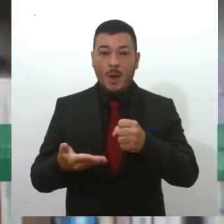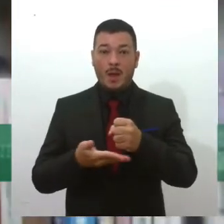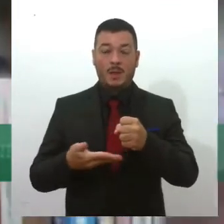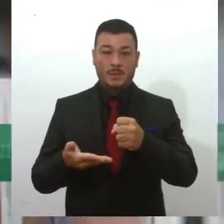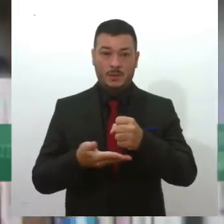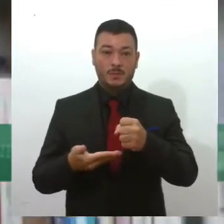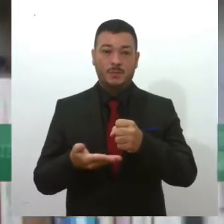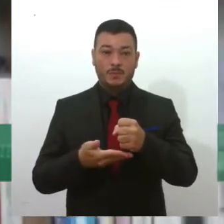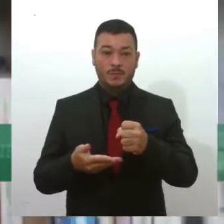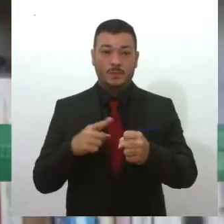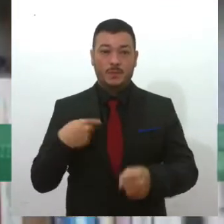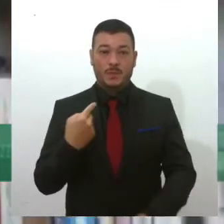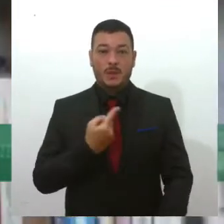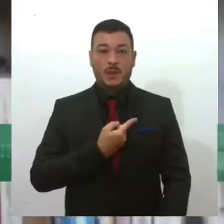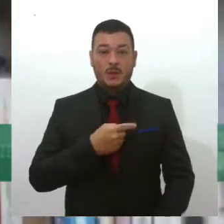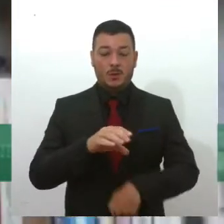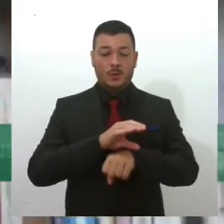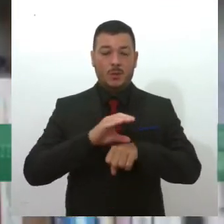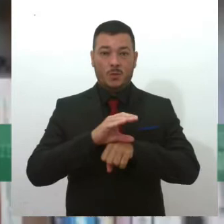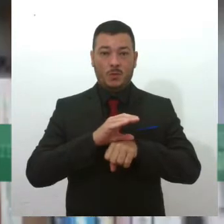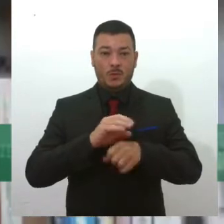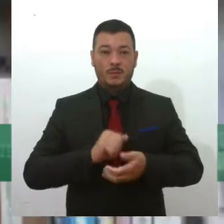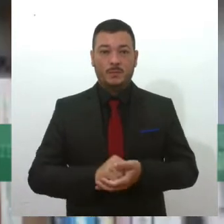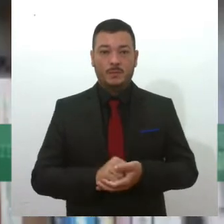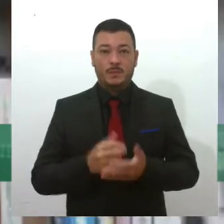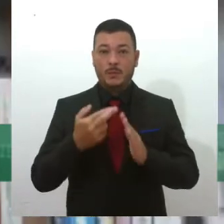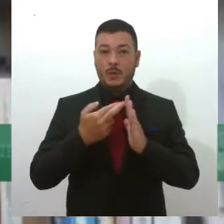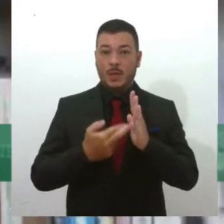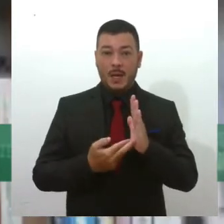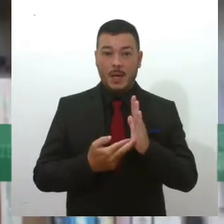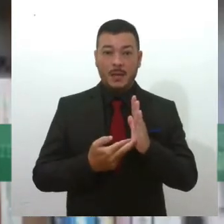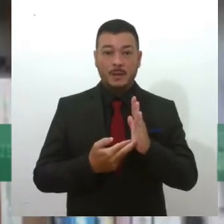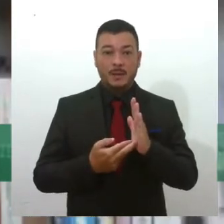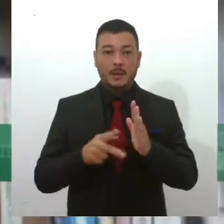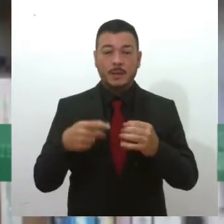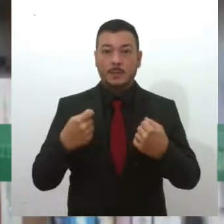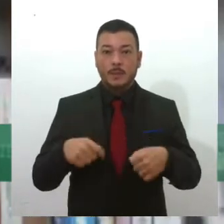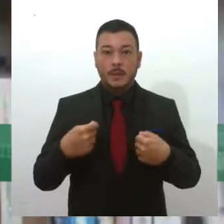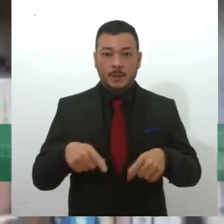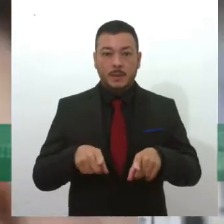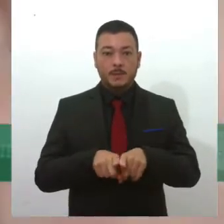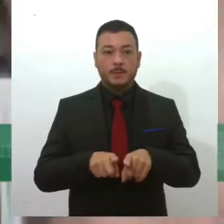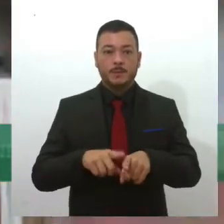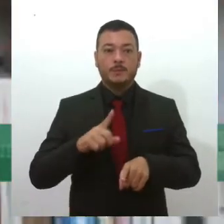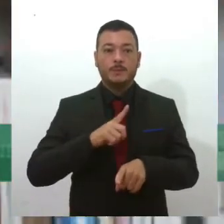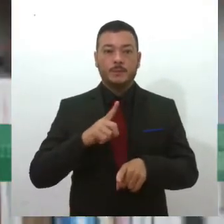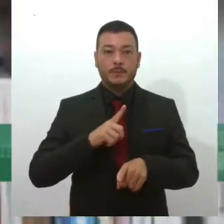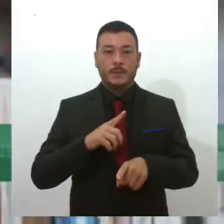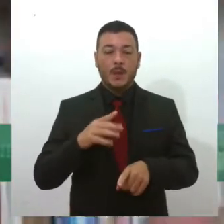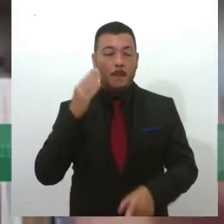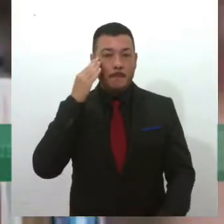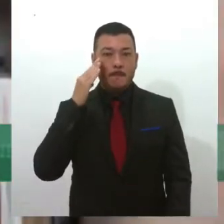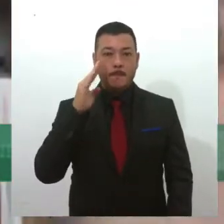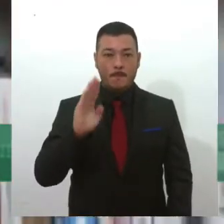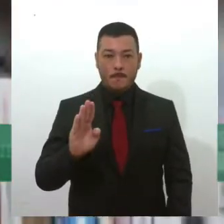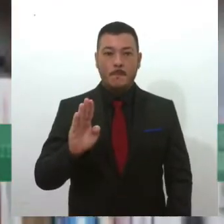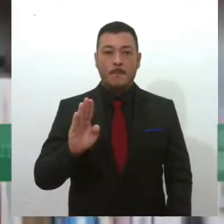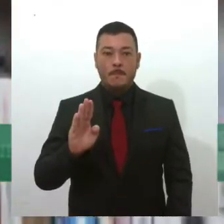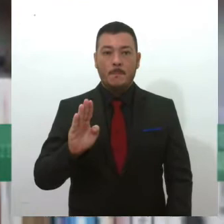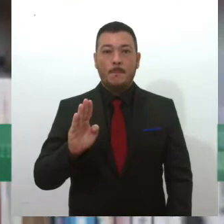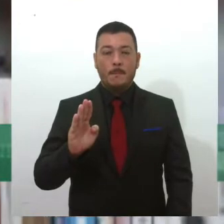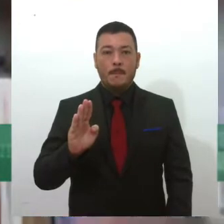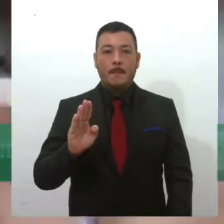fundamental da nossa Constituição. As regras, elas precisam ter como principal